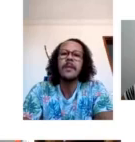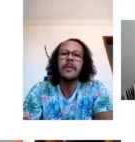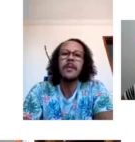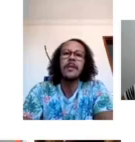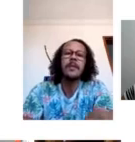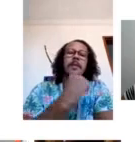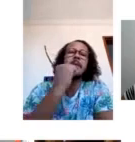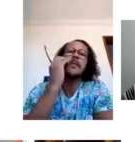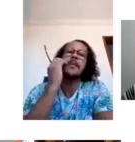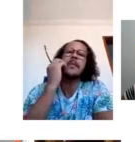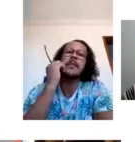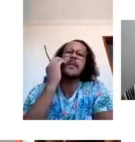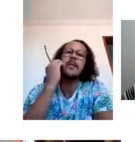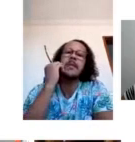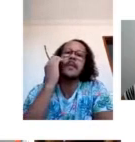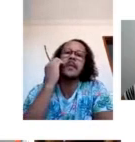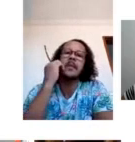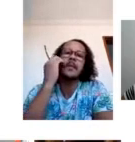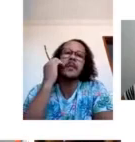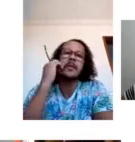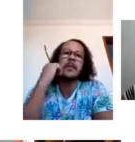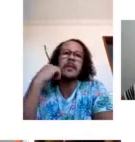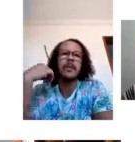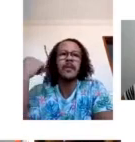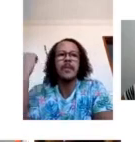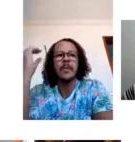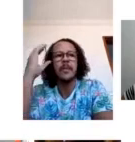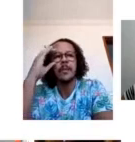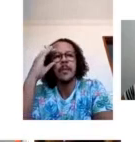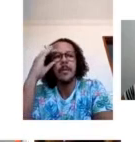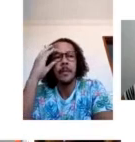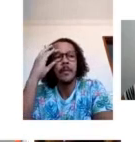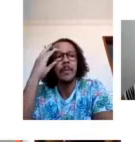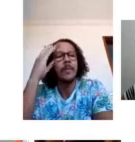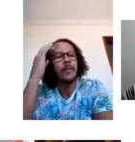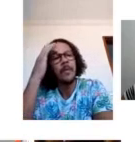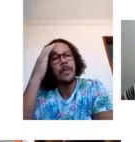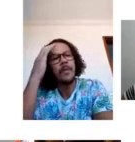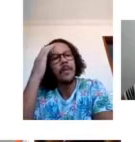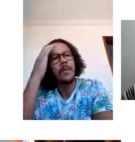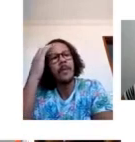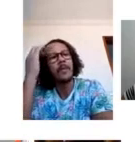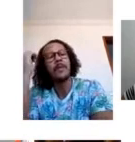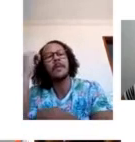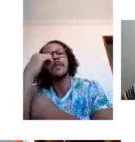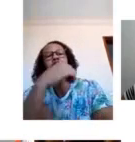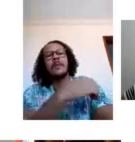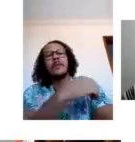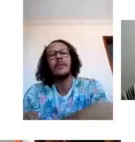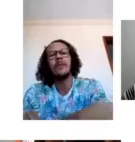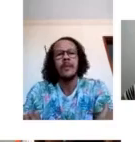o novo material didático que foi disponibilizado quando da retomada das aulas remotas. E